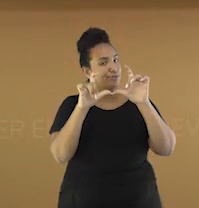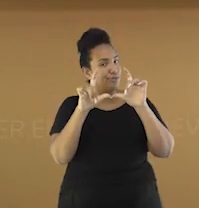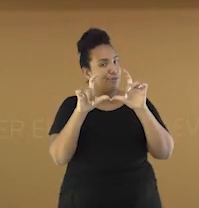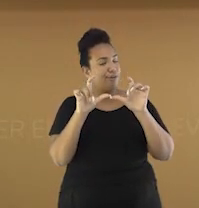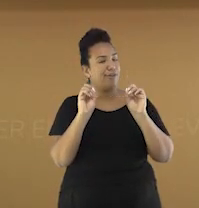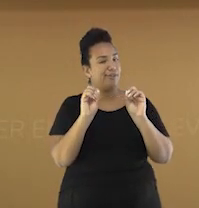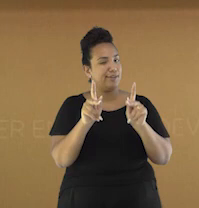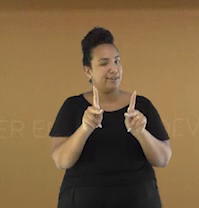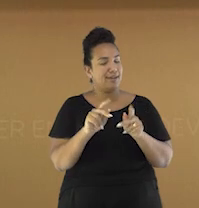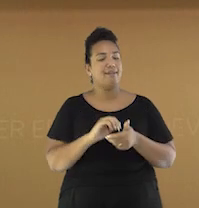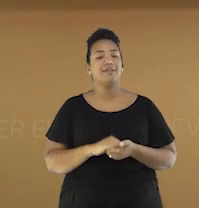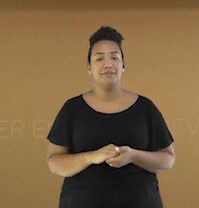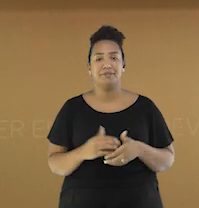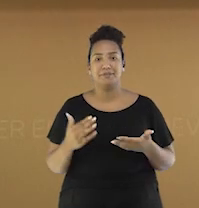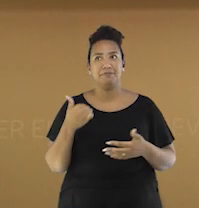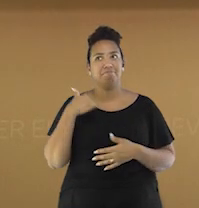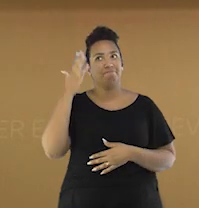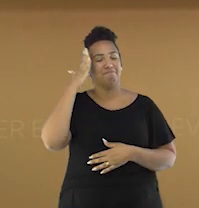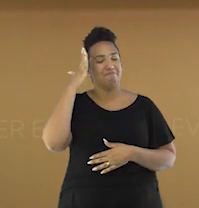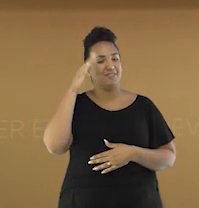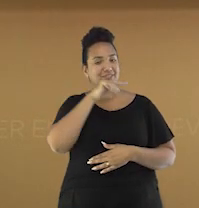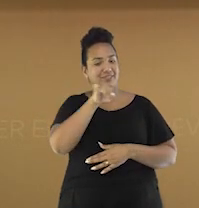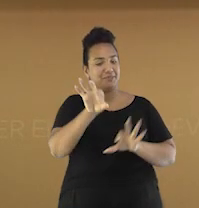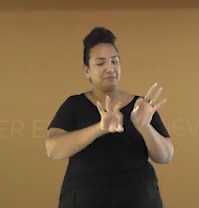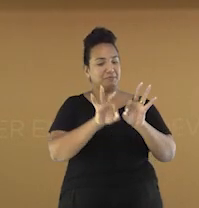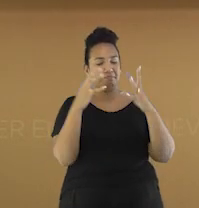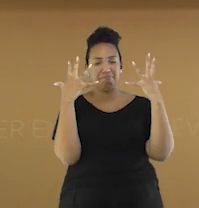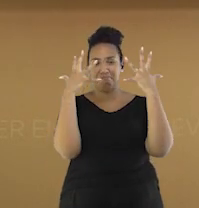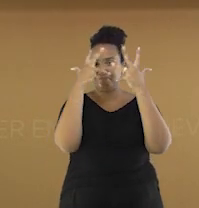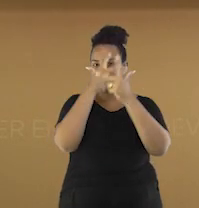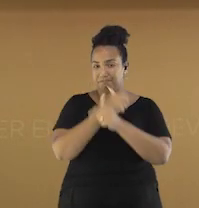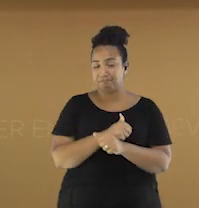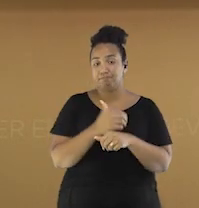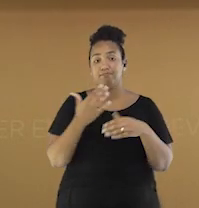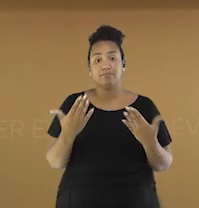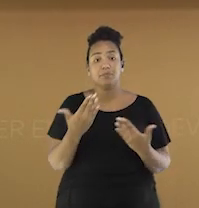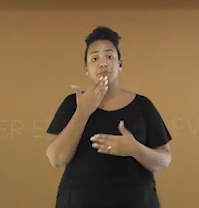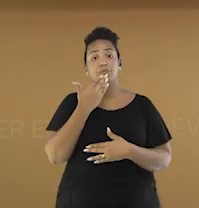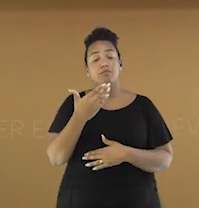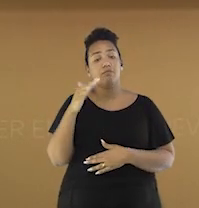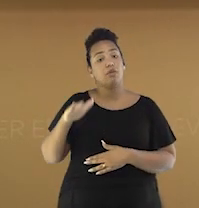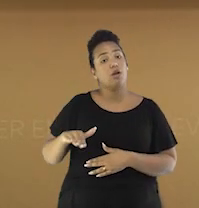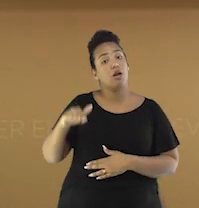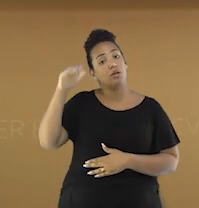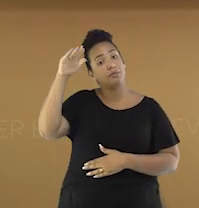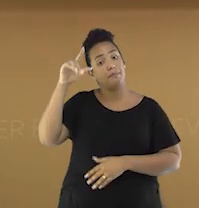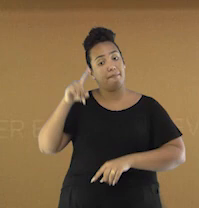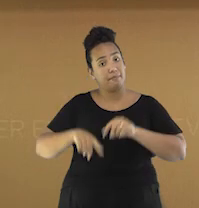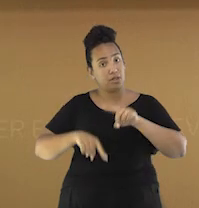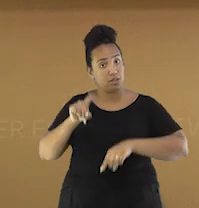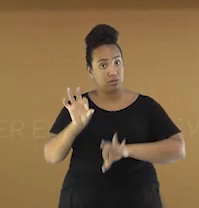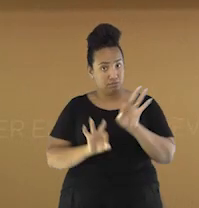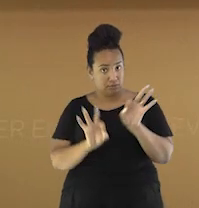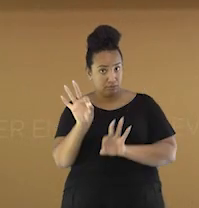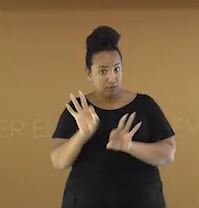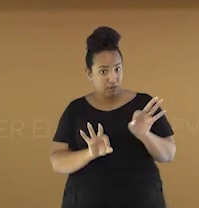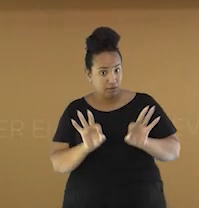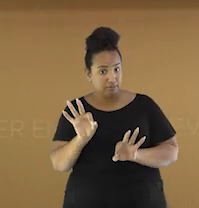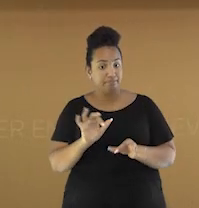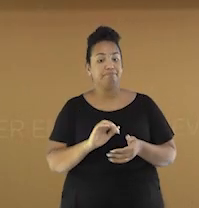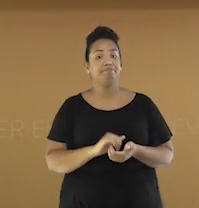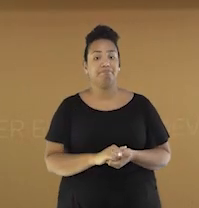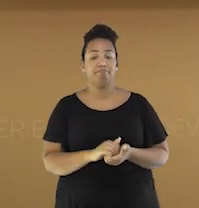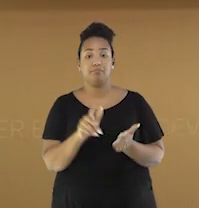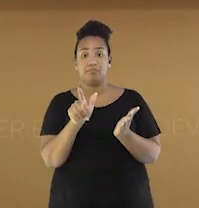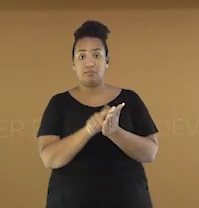instrumentos. Aposto que vão ficar lindos. Já peça para algum adulto deixar separados os seguintes materiais: